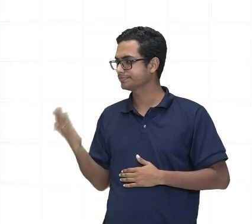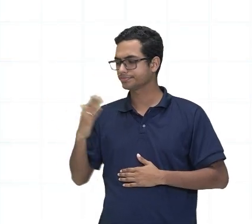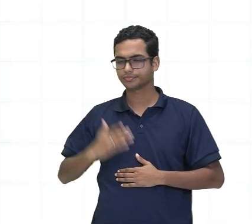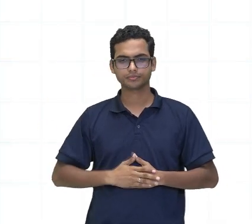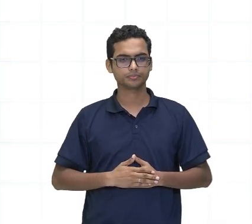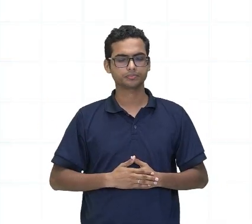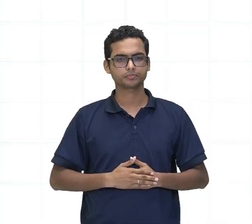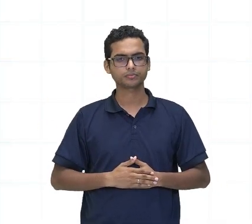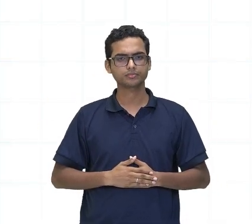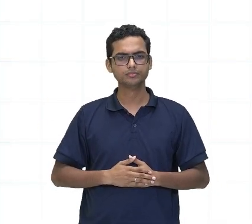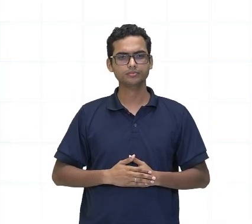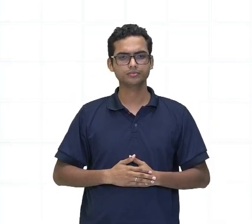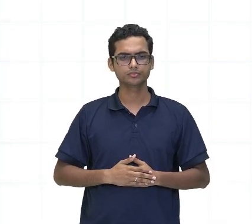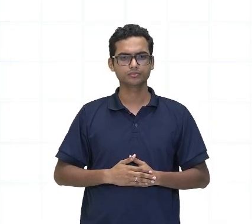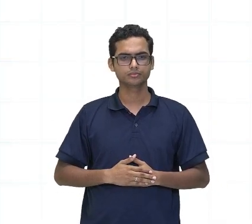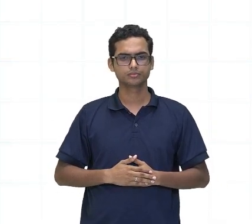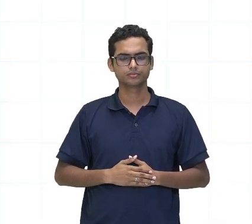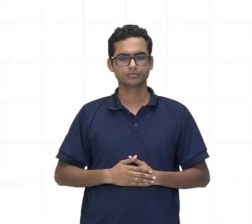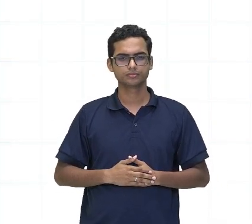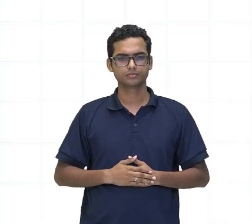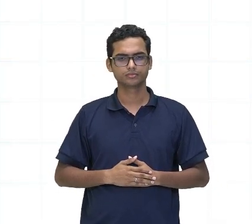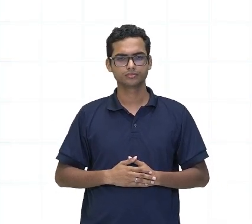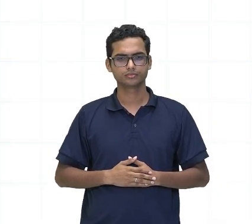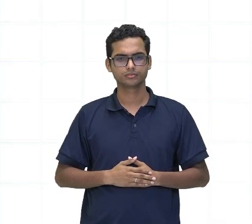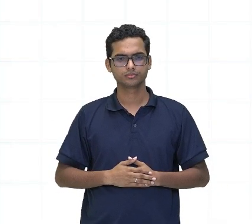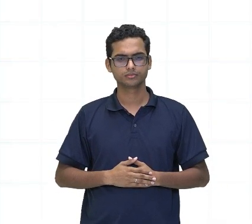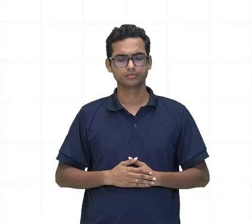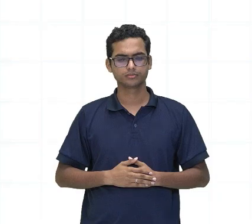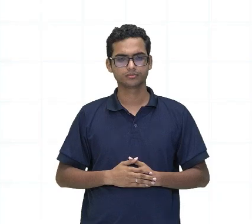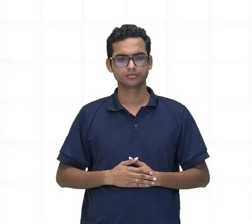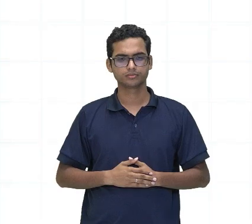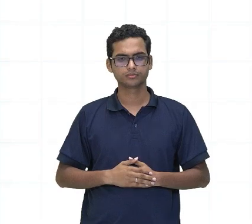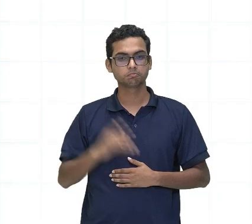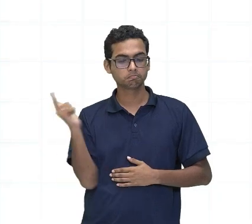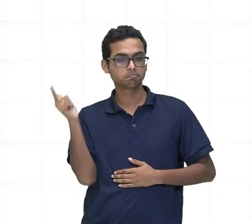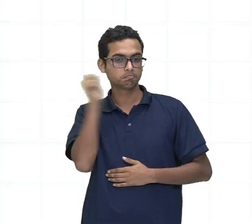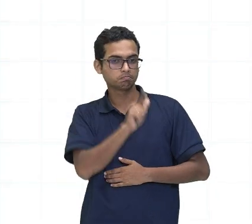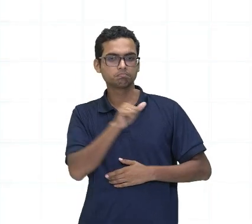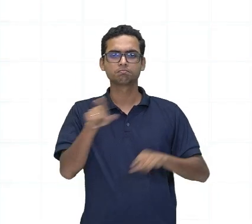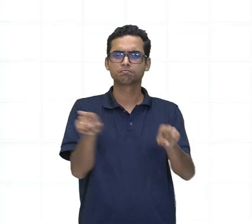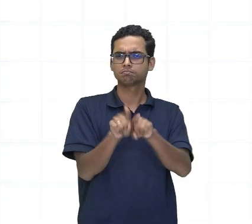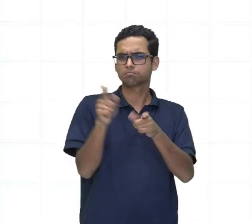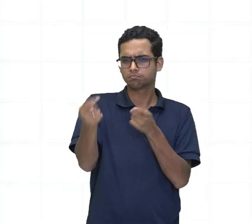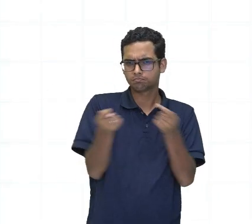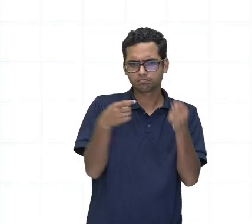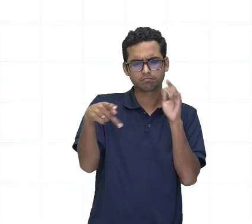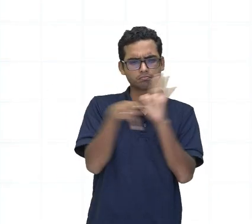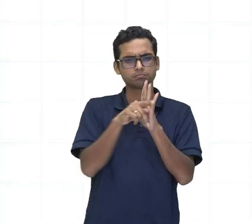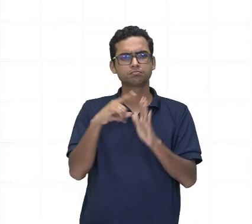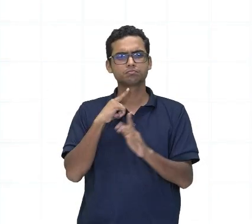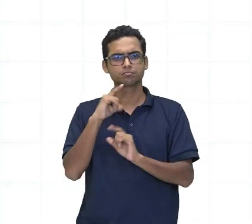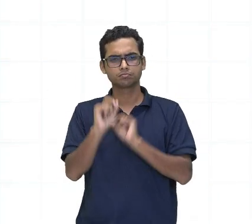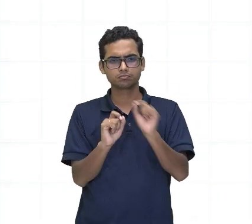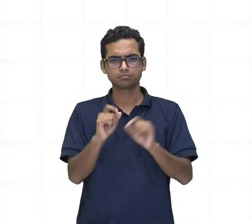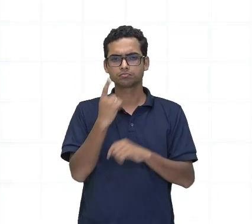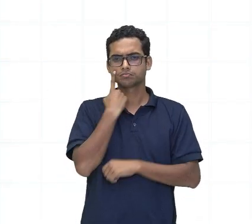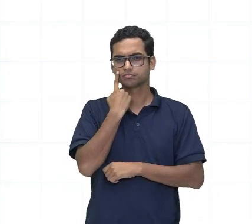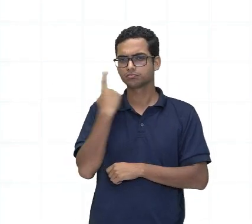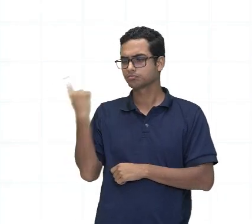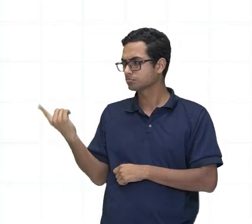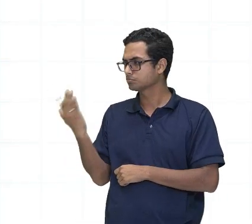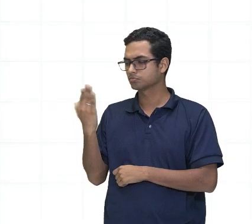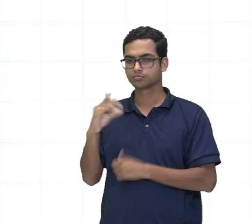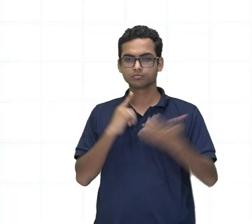que vão estar na questão das viroses, tá bom? Para combater essas arboviroses que causam tanto problema em